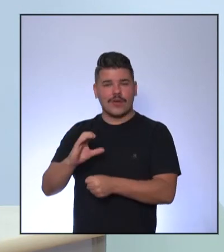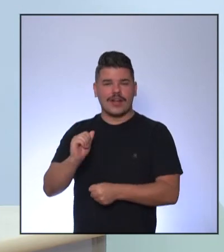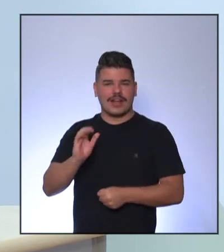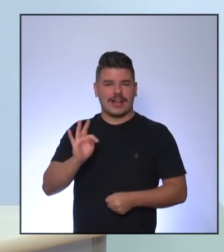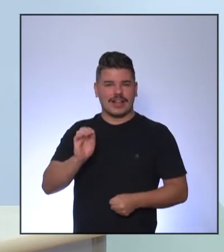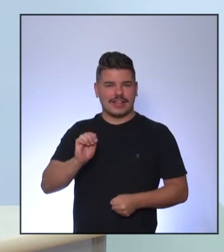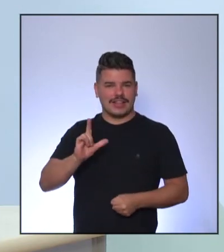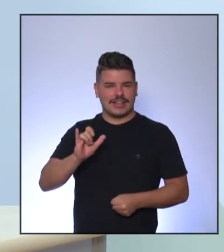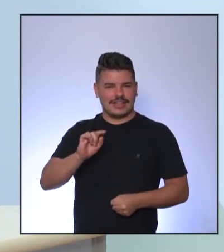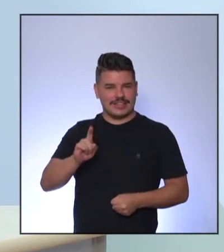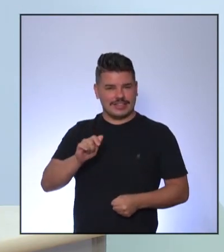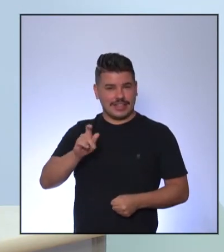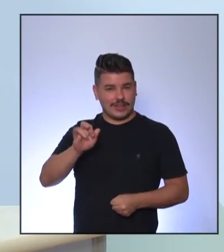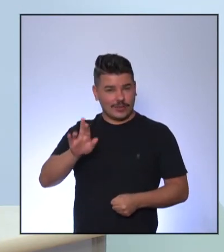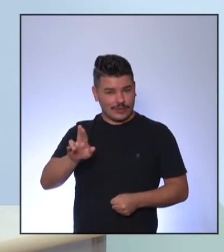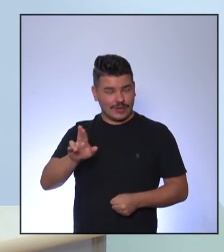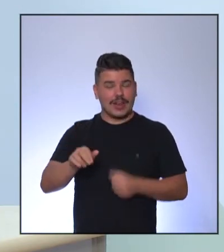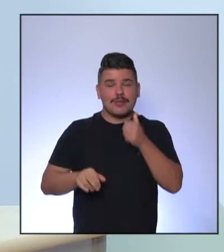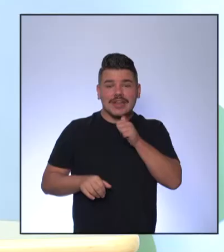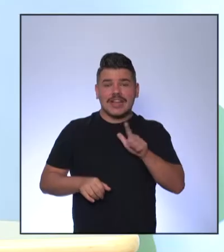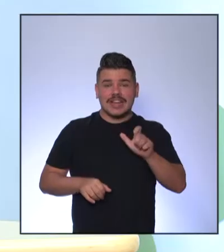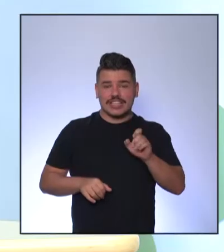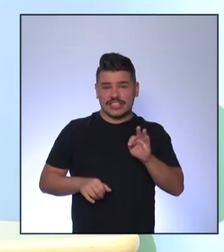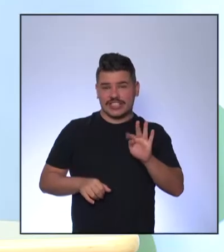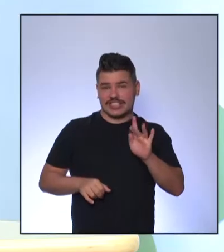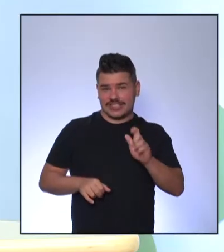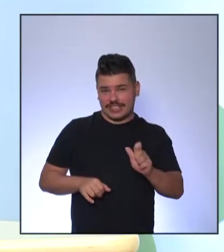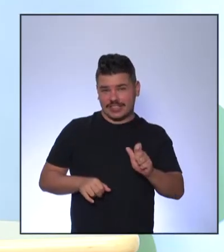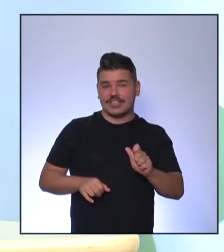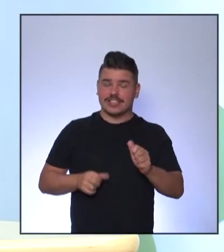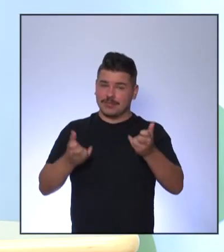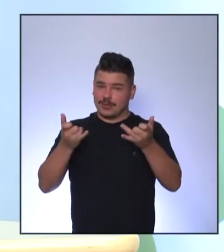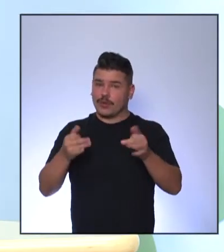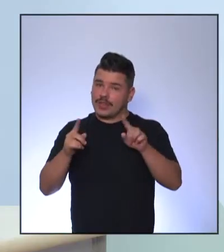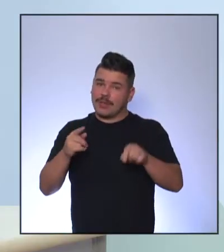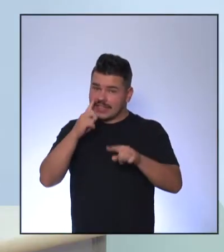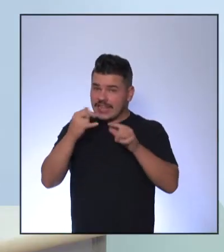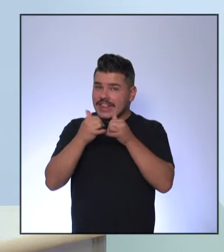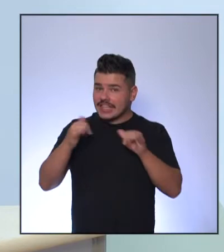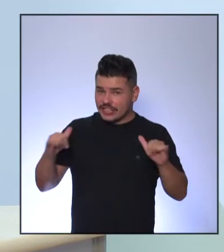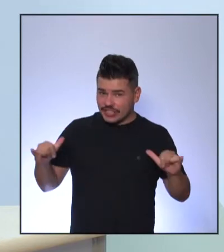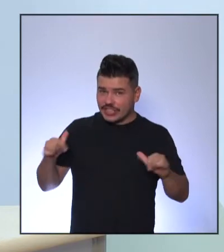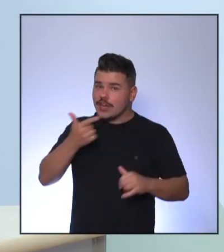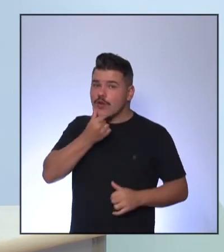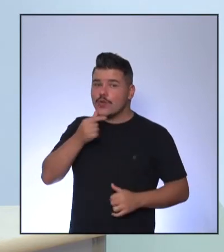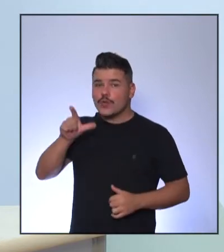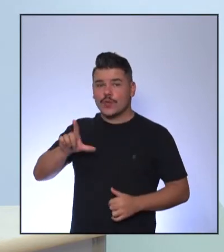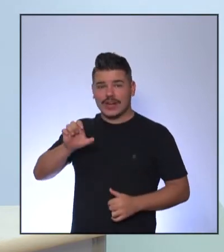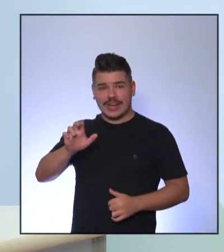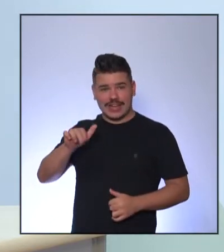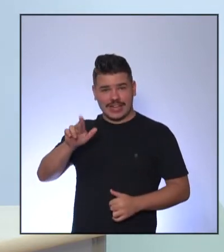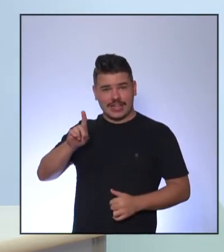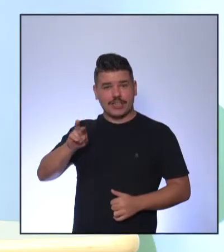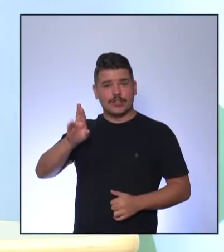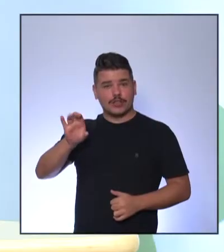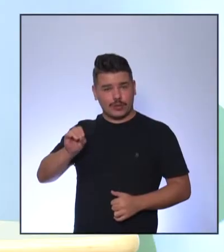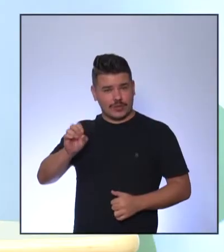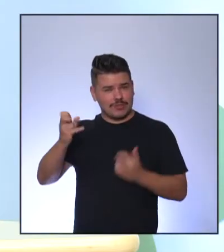Letícia escreveu energia. O Leandro colocou que a batata tem a ver com a formação de